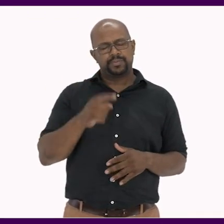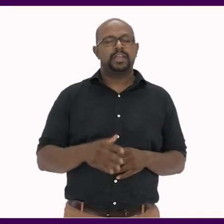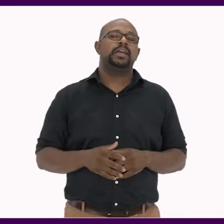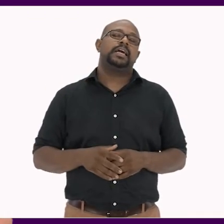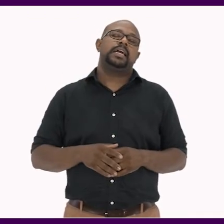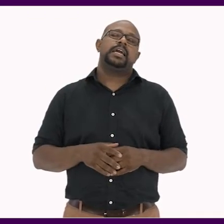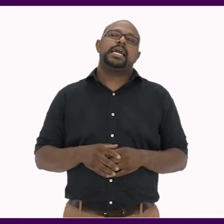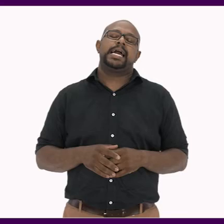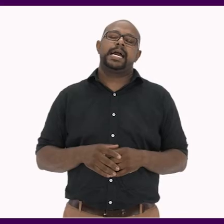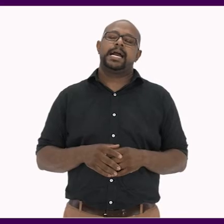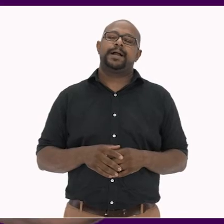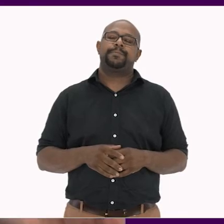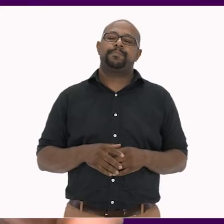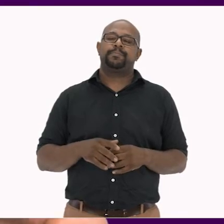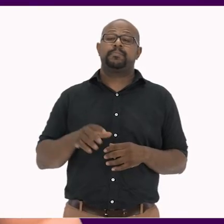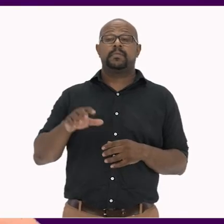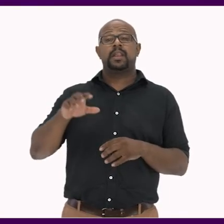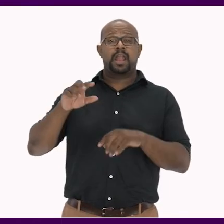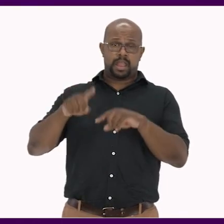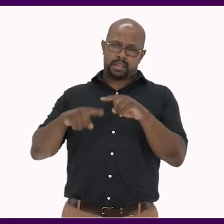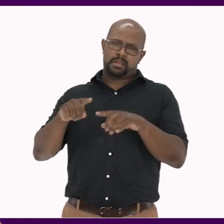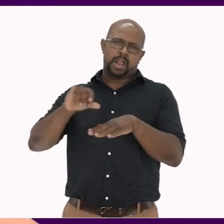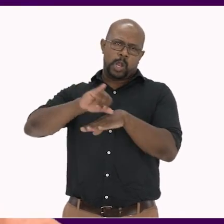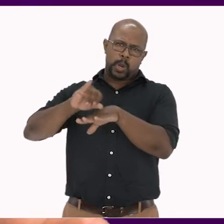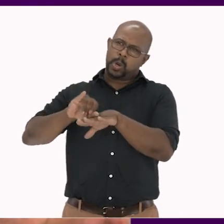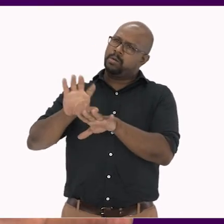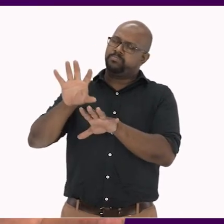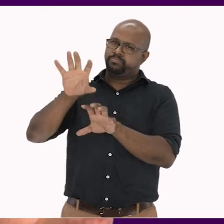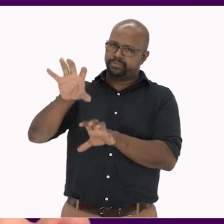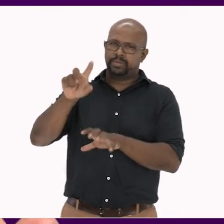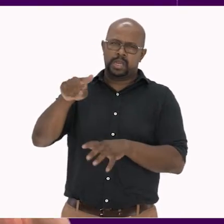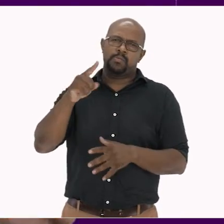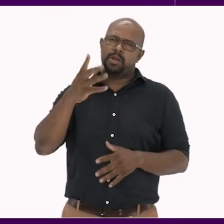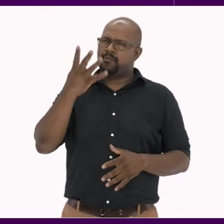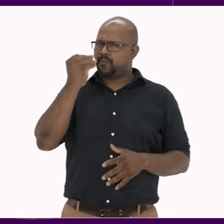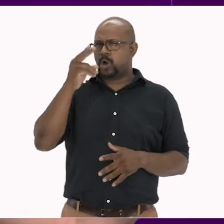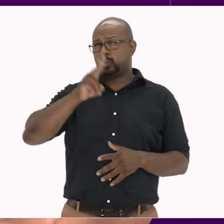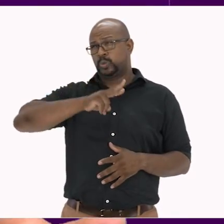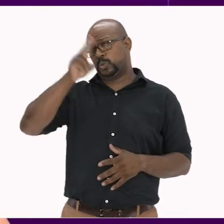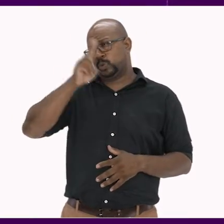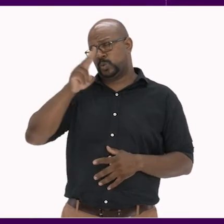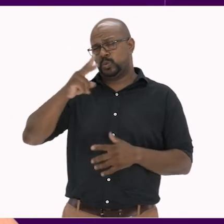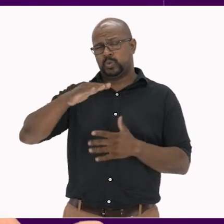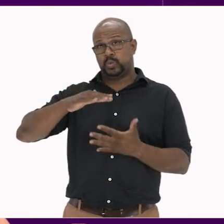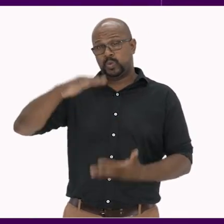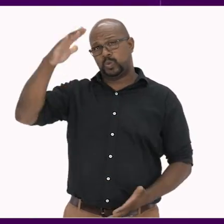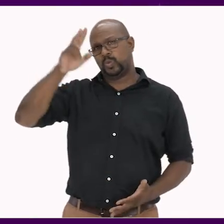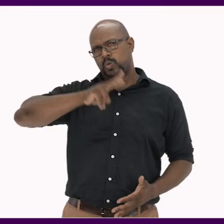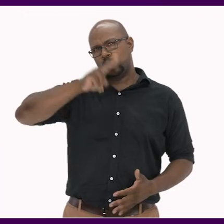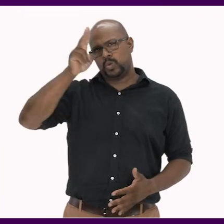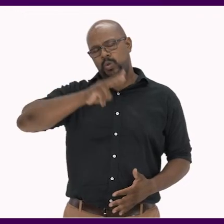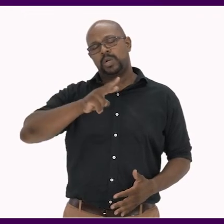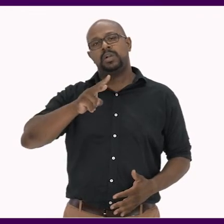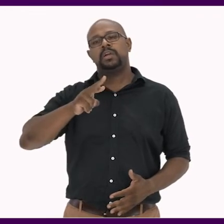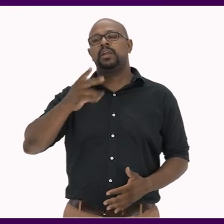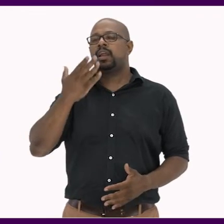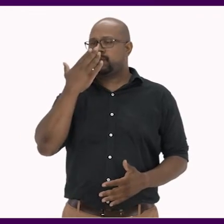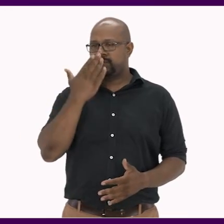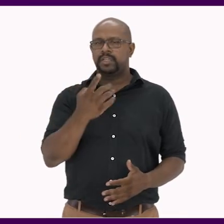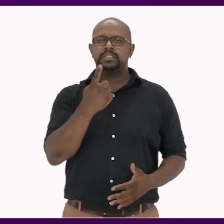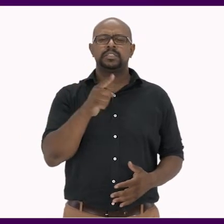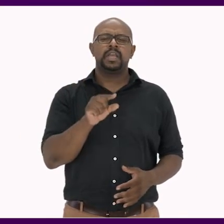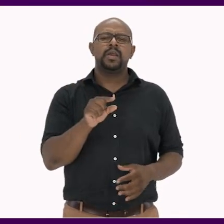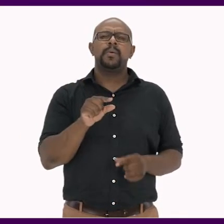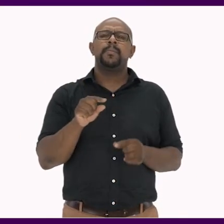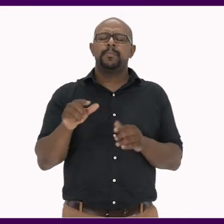ver a obra em si, né? Que é uma grande fotografia, em dimensões grandes, e em frente